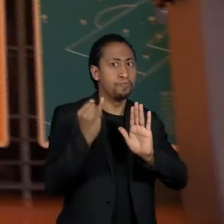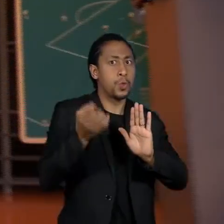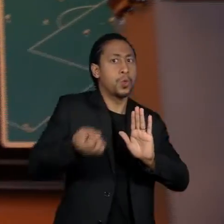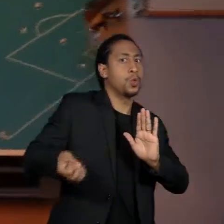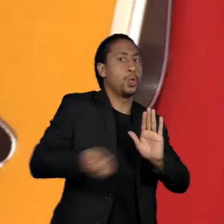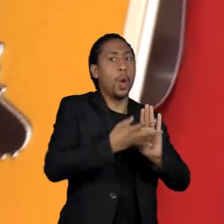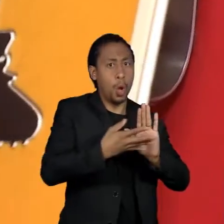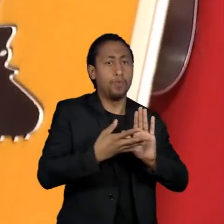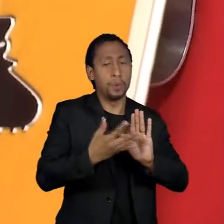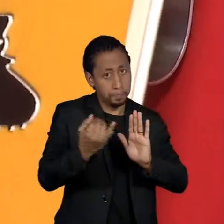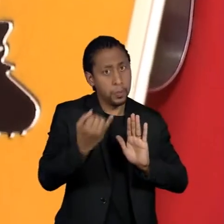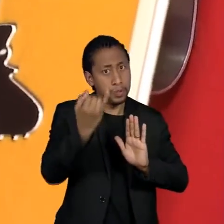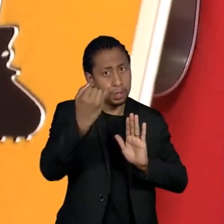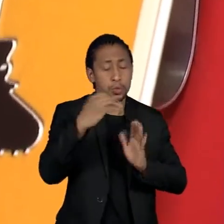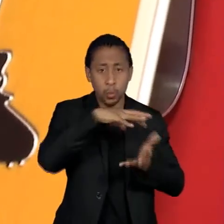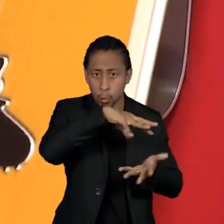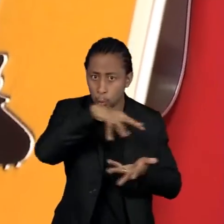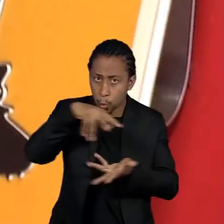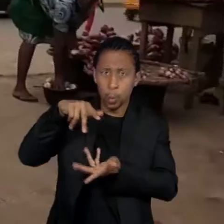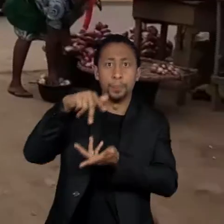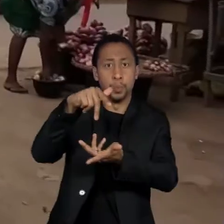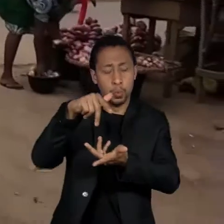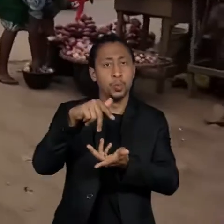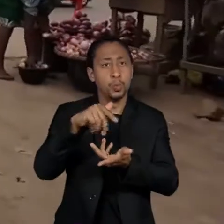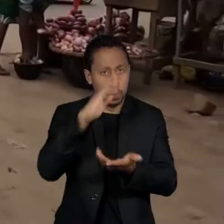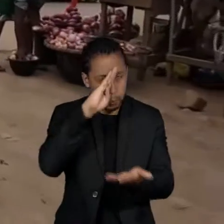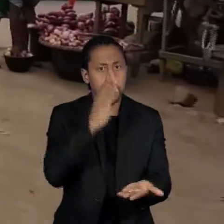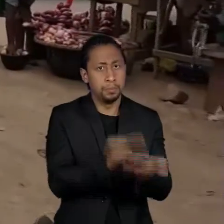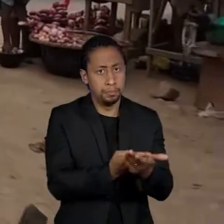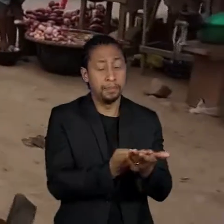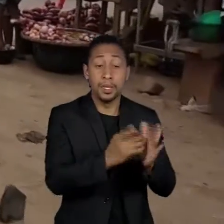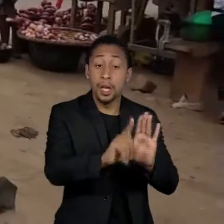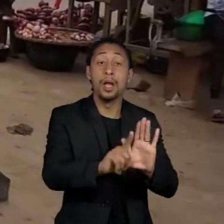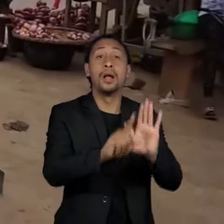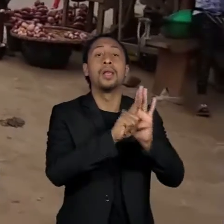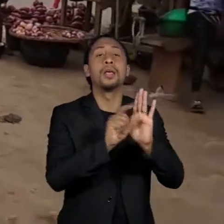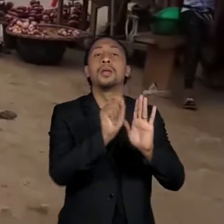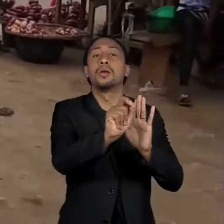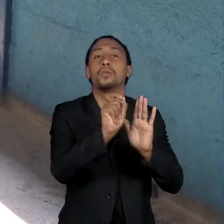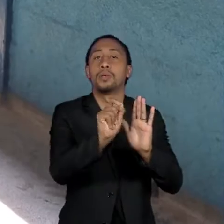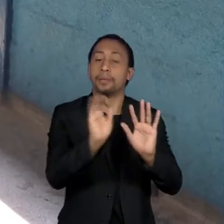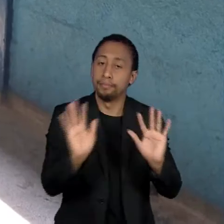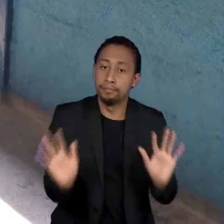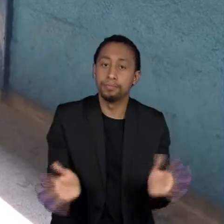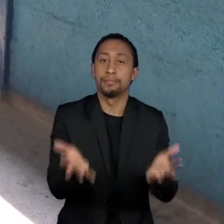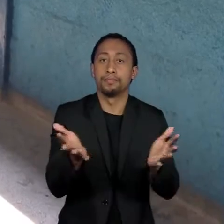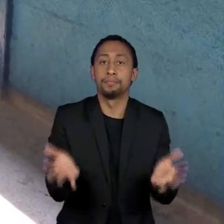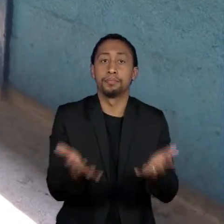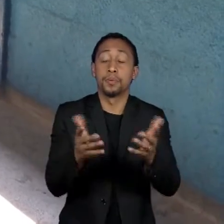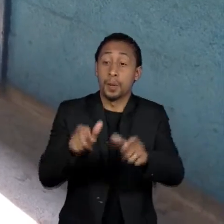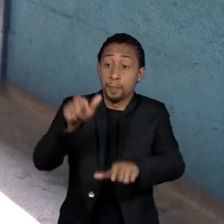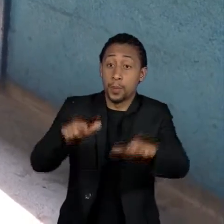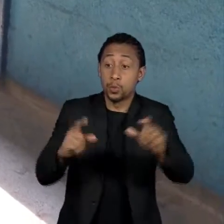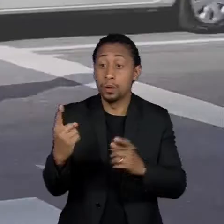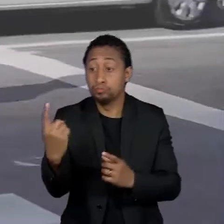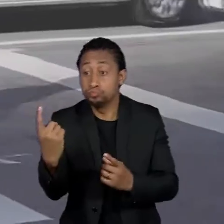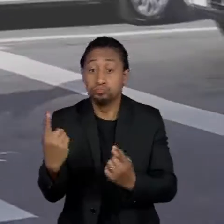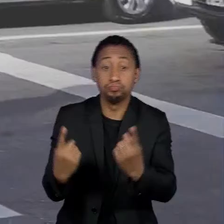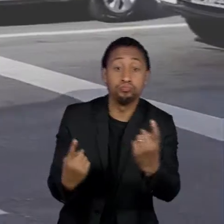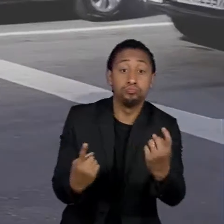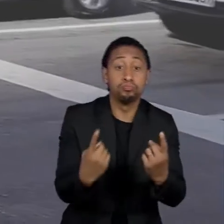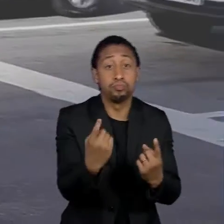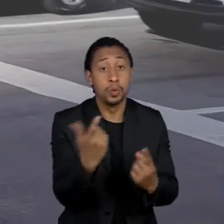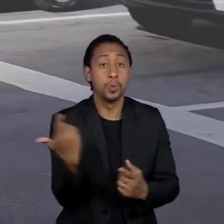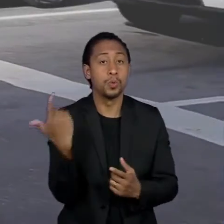tem como princípio promover e incentivar a autonomia individual, a acessibilidade e